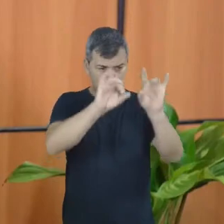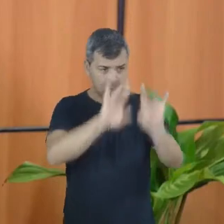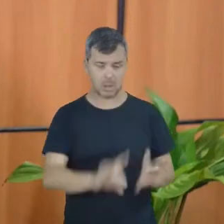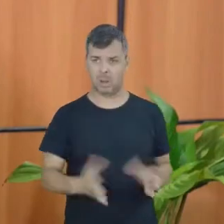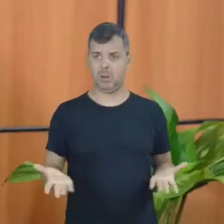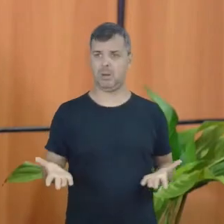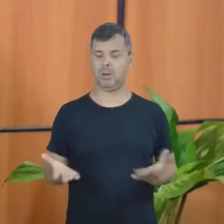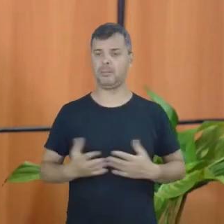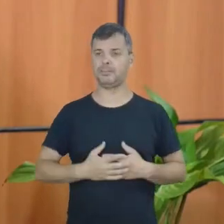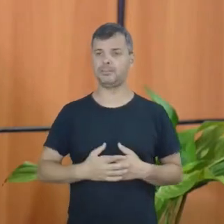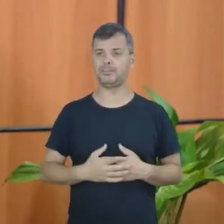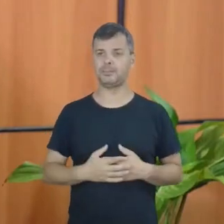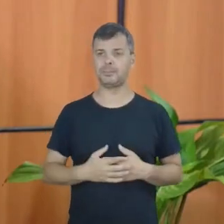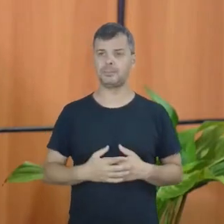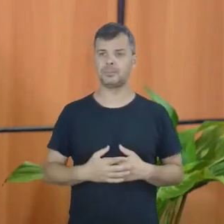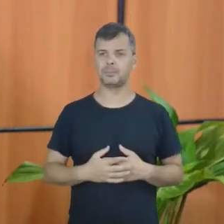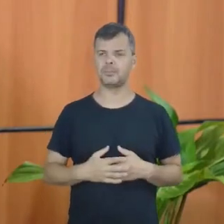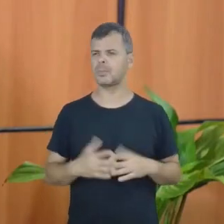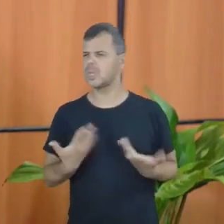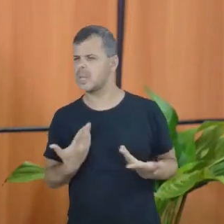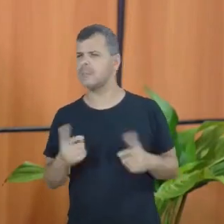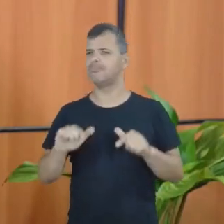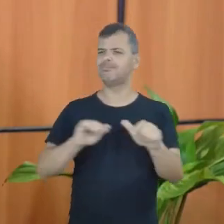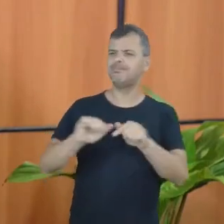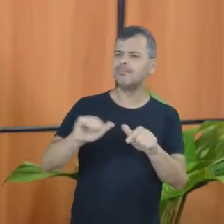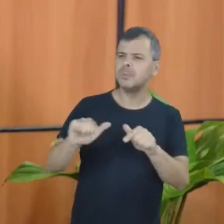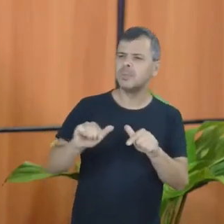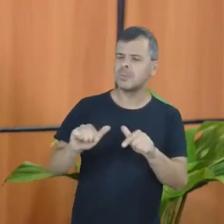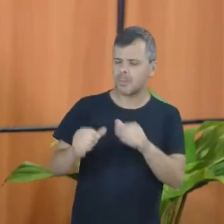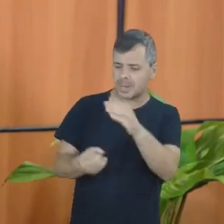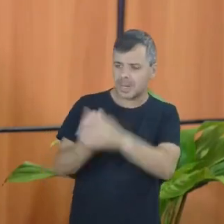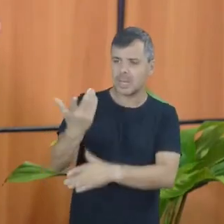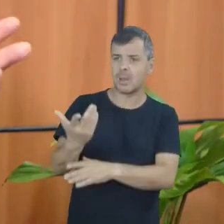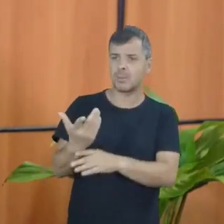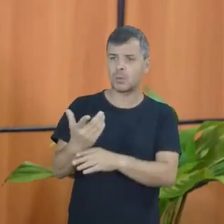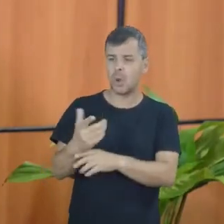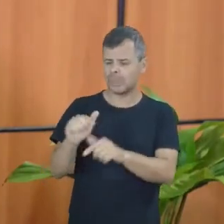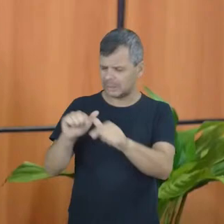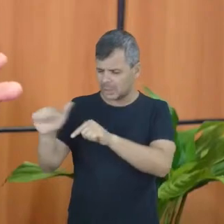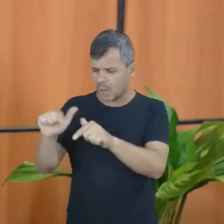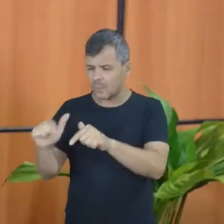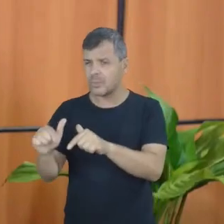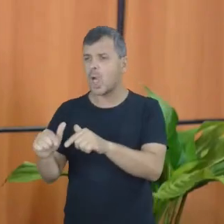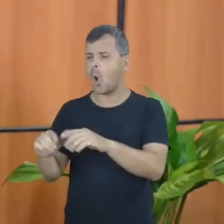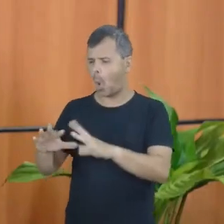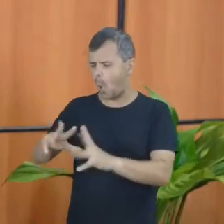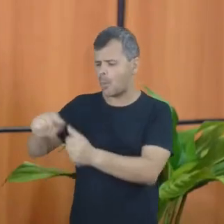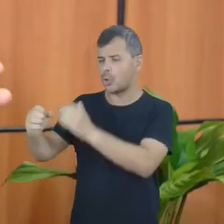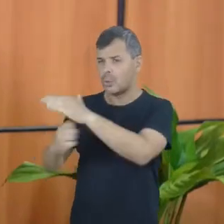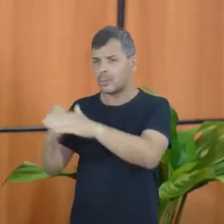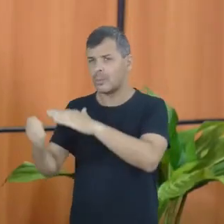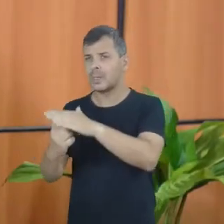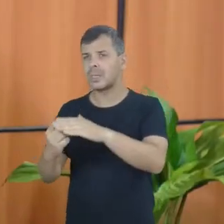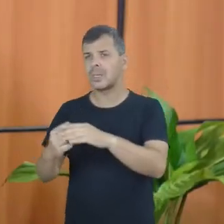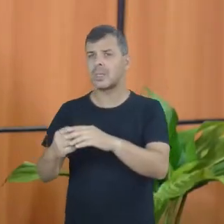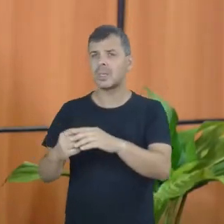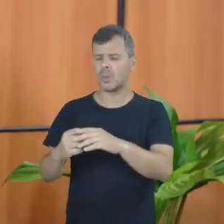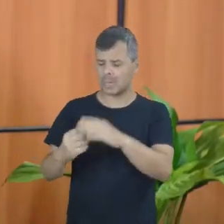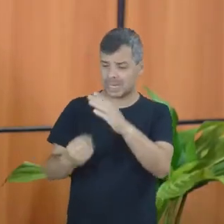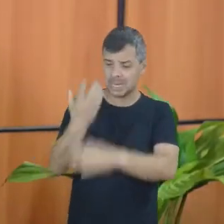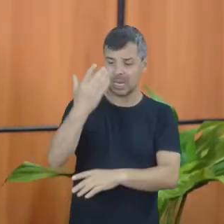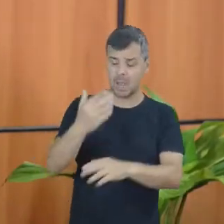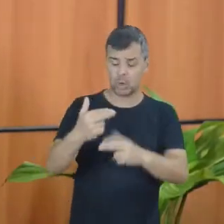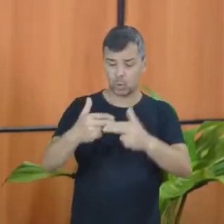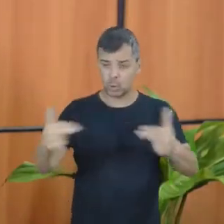especializado. E os trabalhadores é que estão produzindo isso. Os trabalhadores, o mundo empresarial, quem trabalha com a